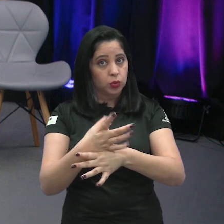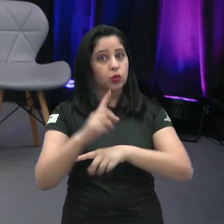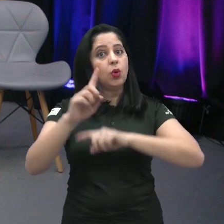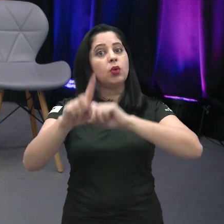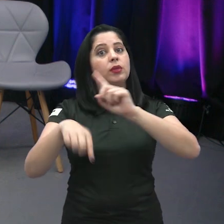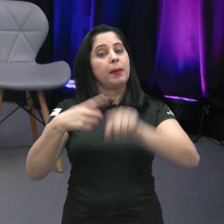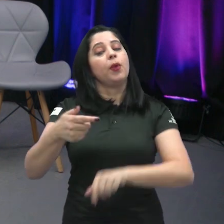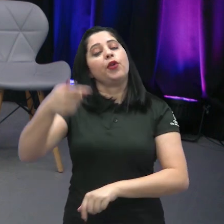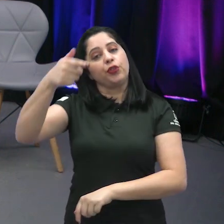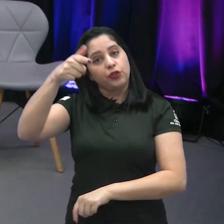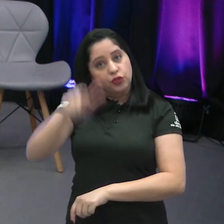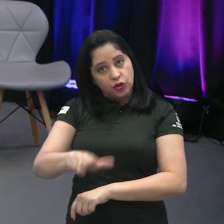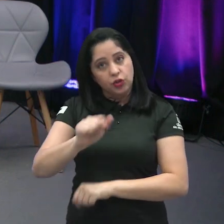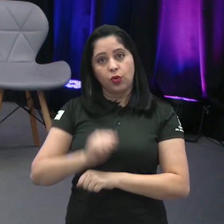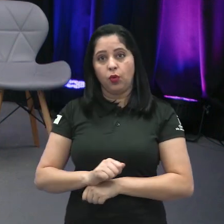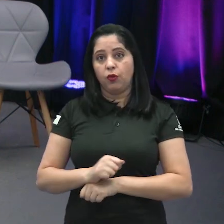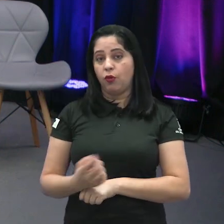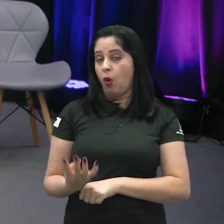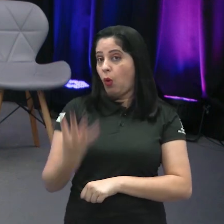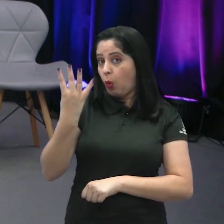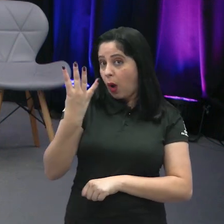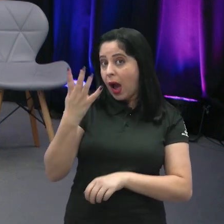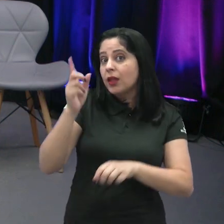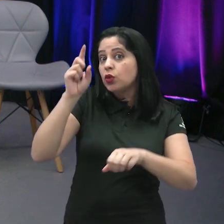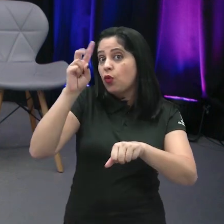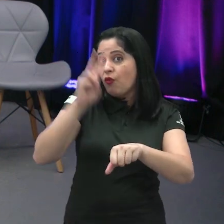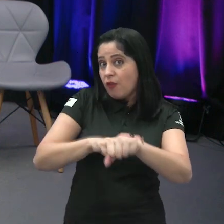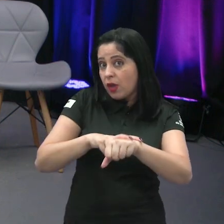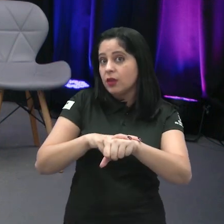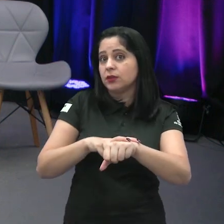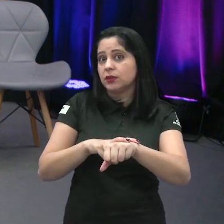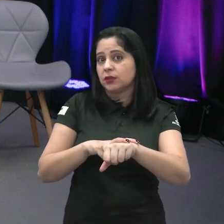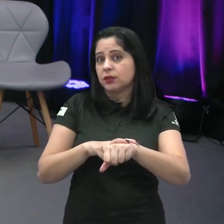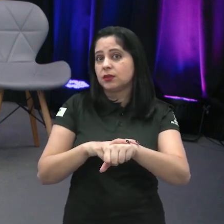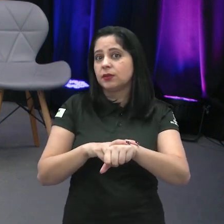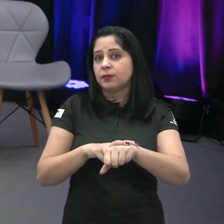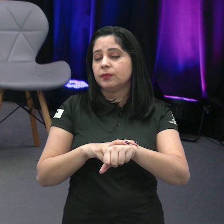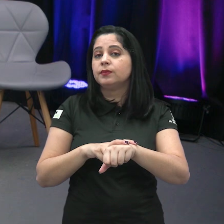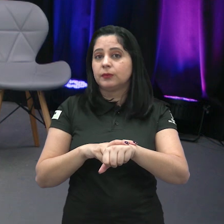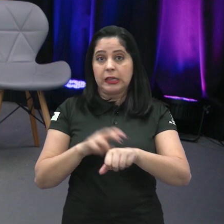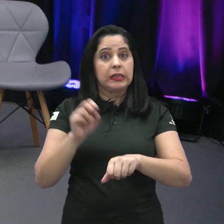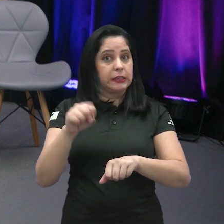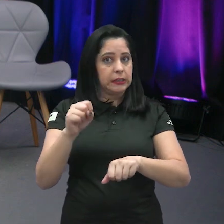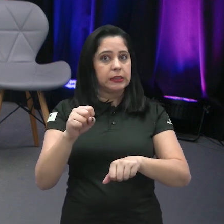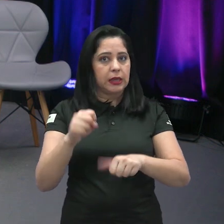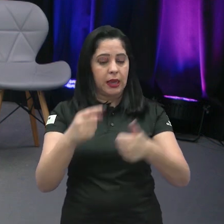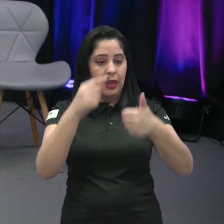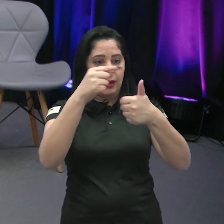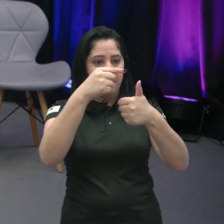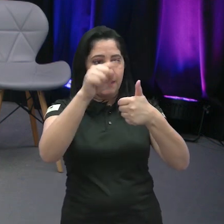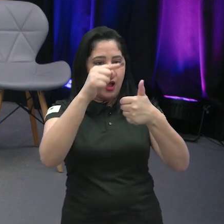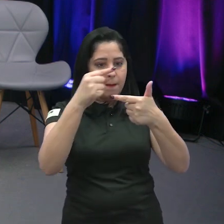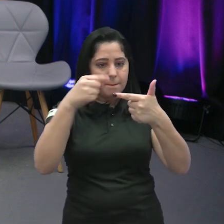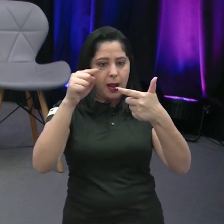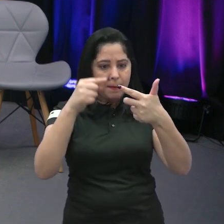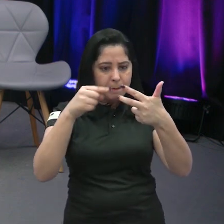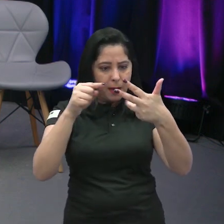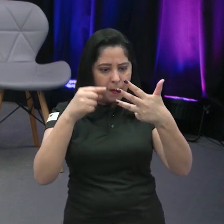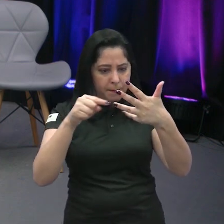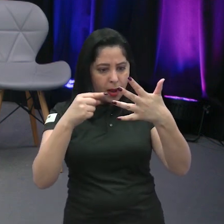esses mesmos exercícios por torno de 4 blocos. Tá? Lembrando, é um exercício seguidinho do